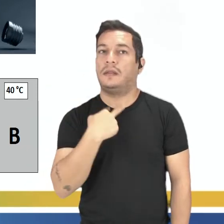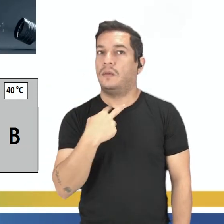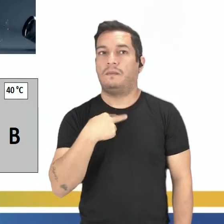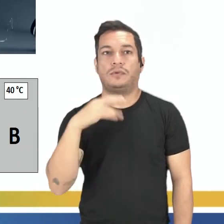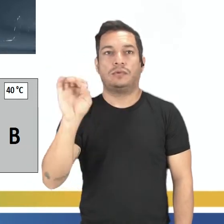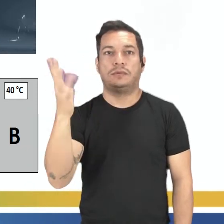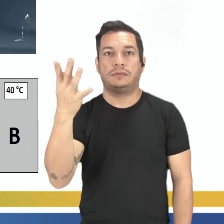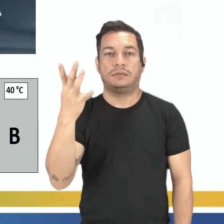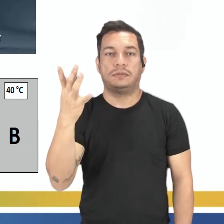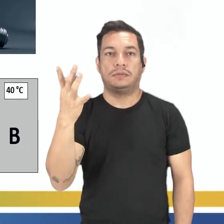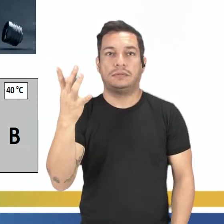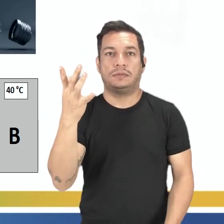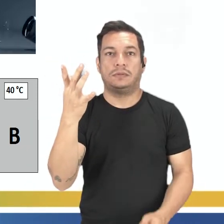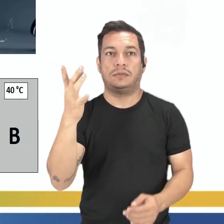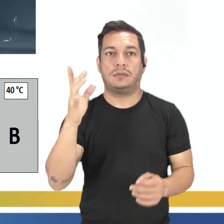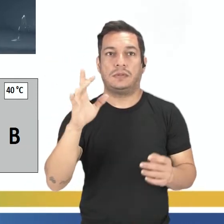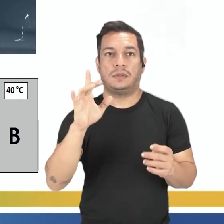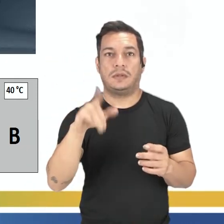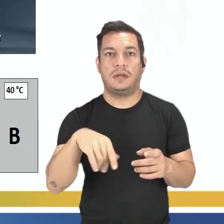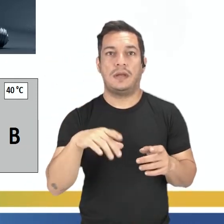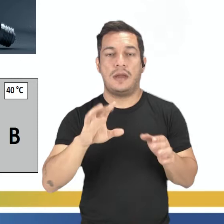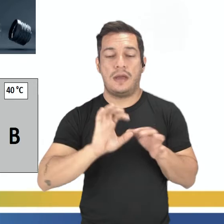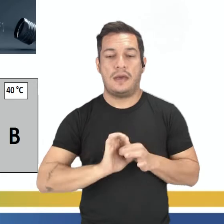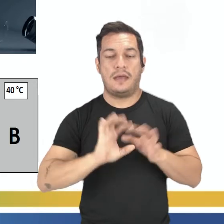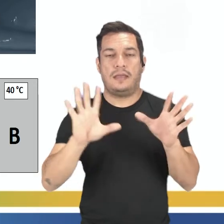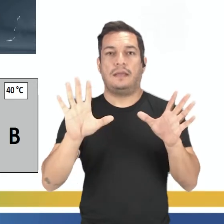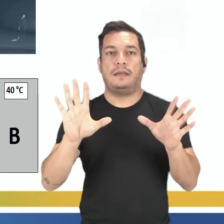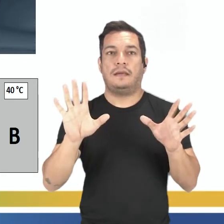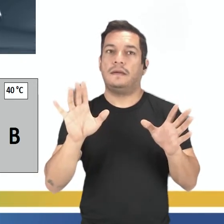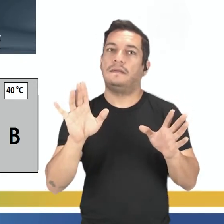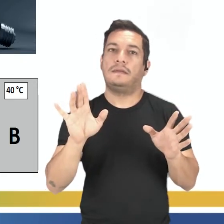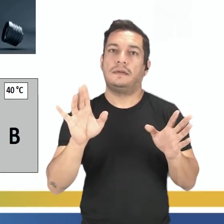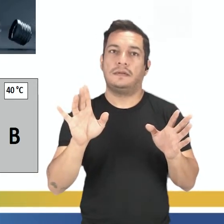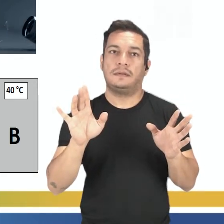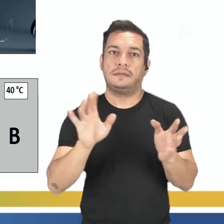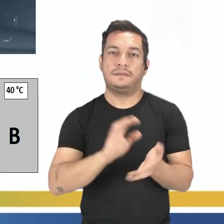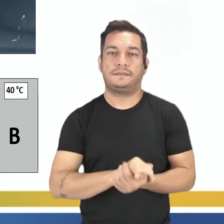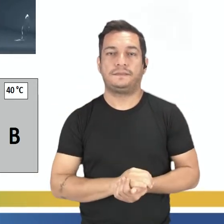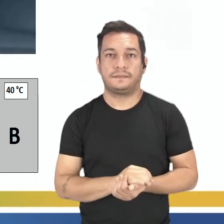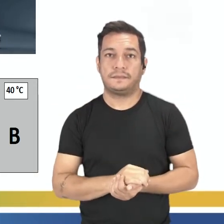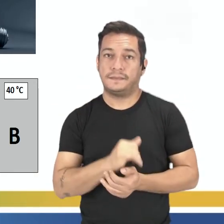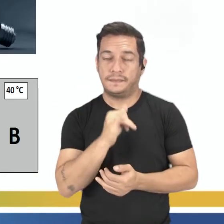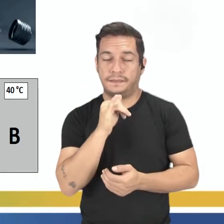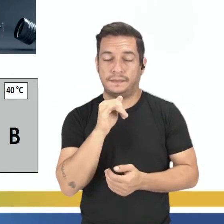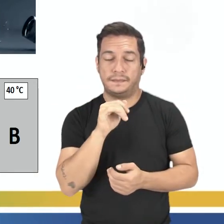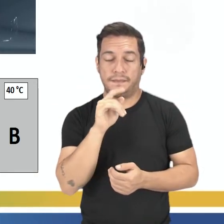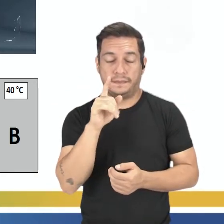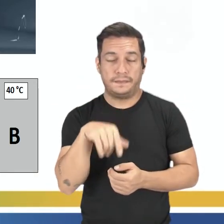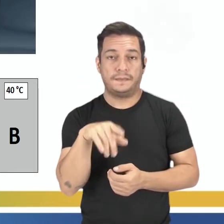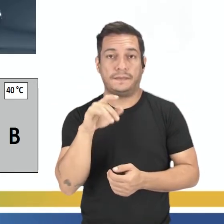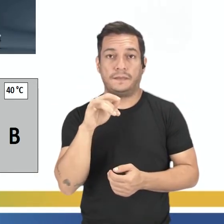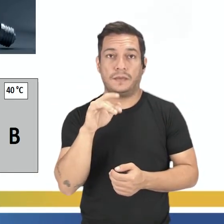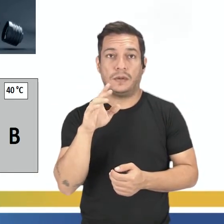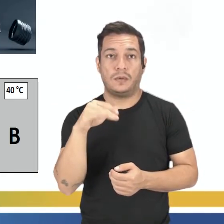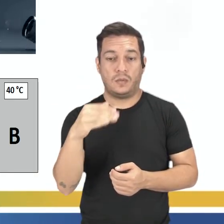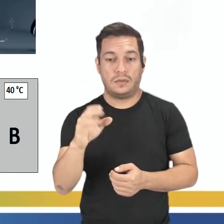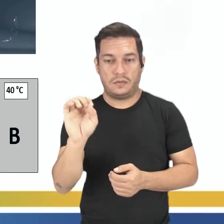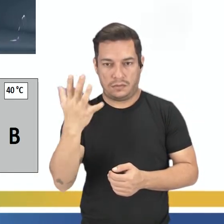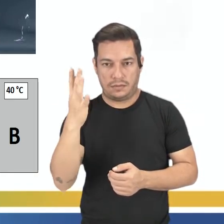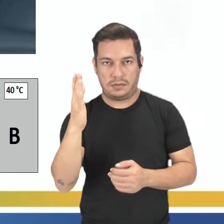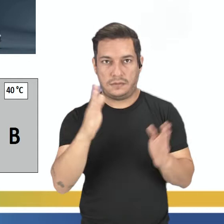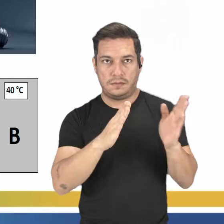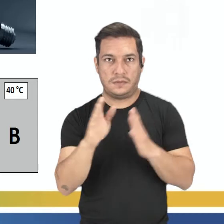pode acontecer em seu sentido oposto de maneira espontânea. Então, nesse caso, quando é um processo